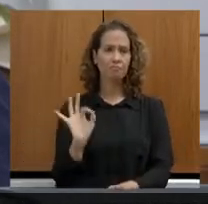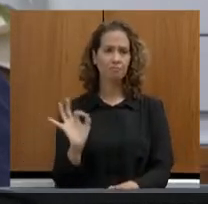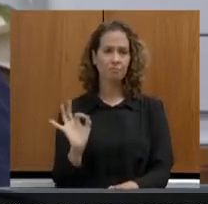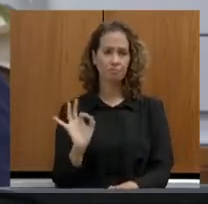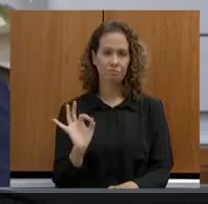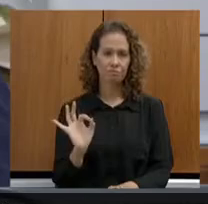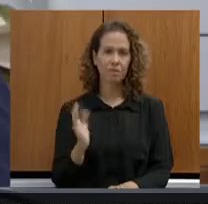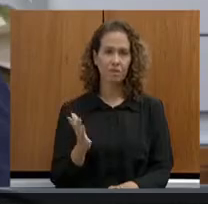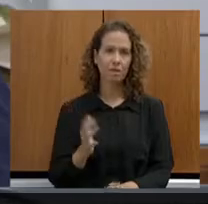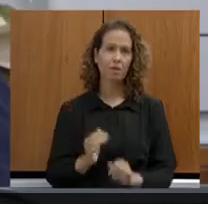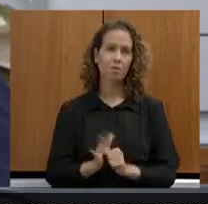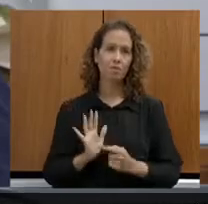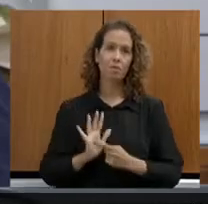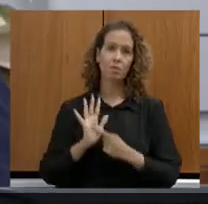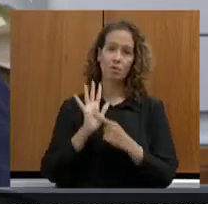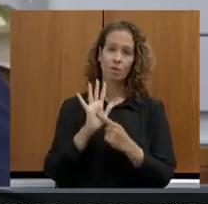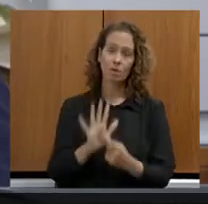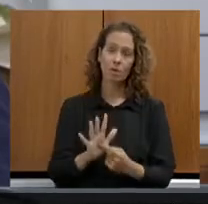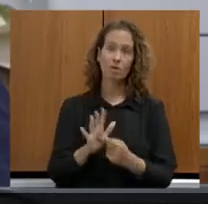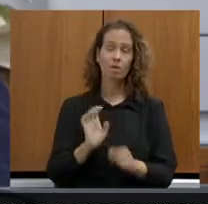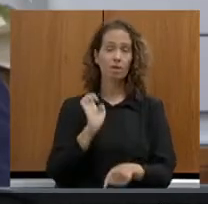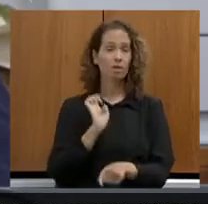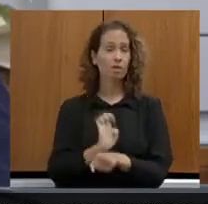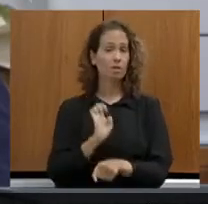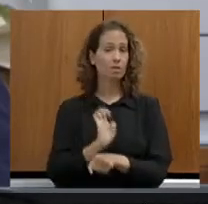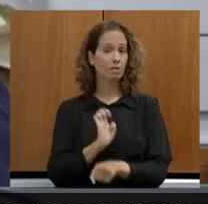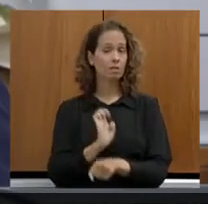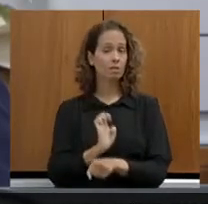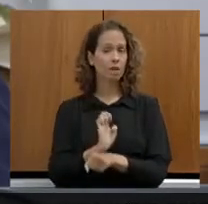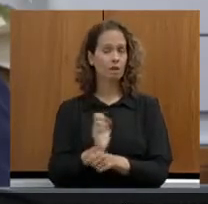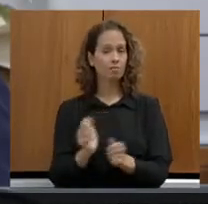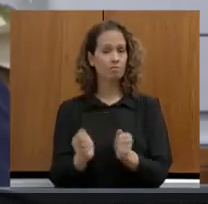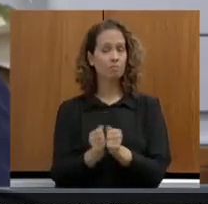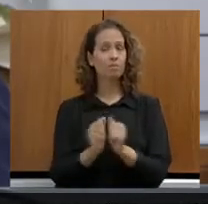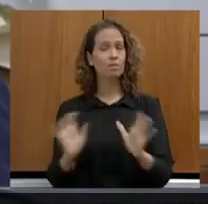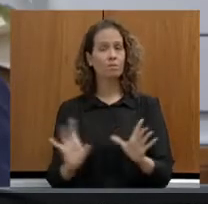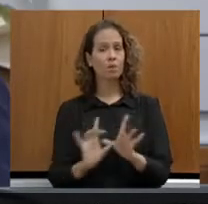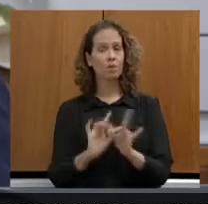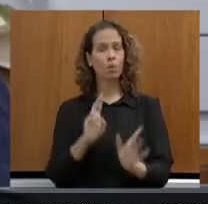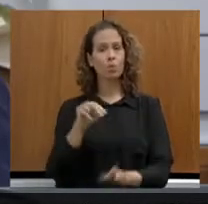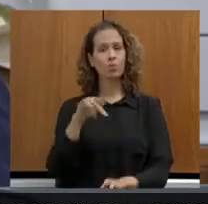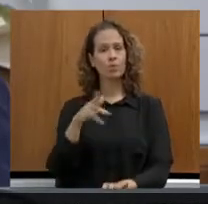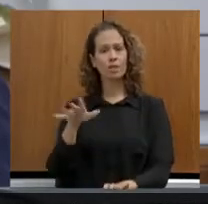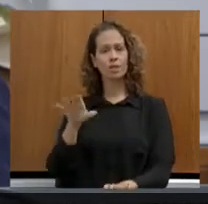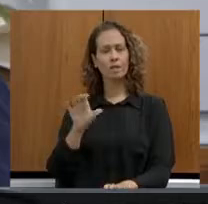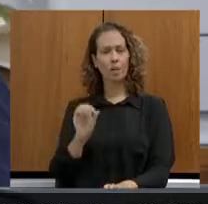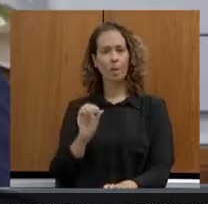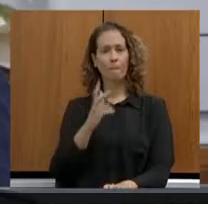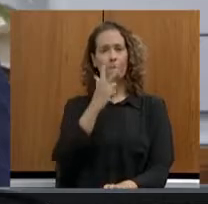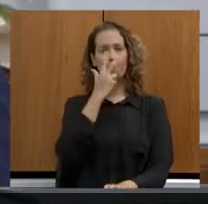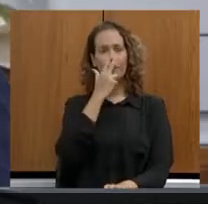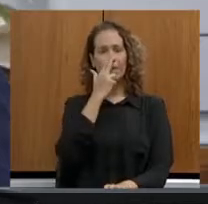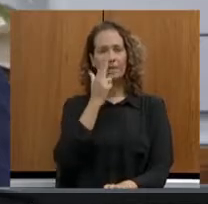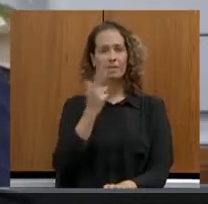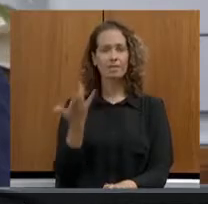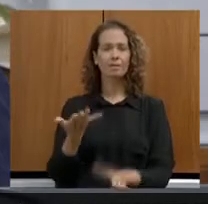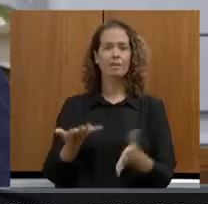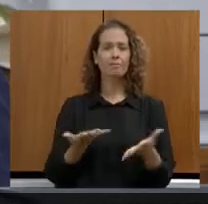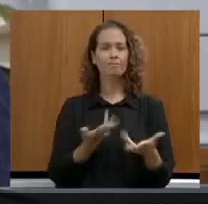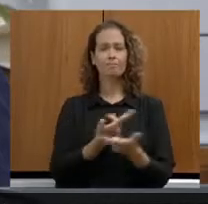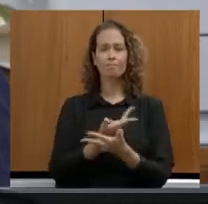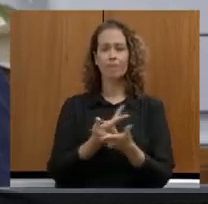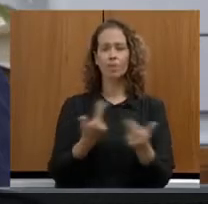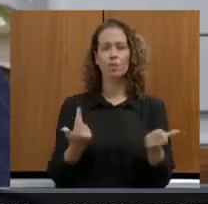regime que coloca esse estado em subserviência a união assinando um cheque em branco que levará